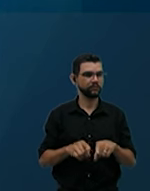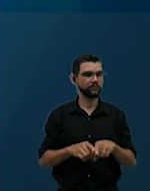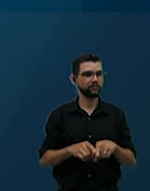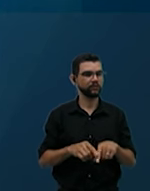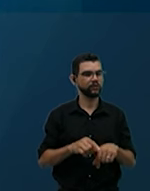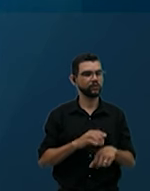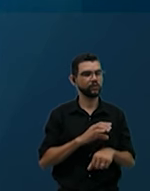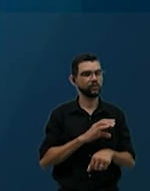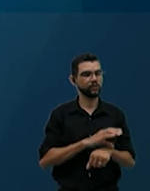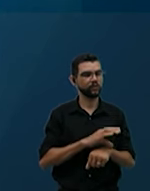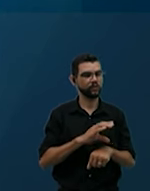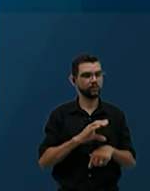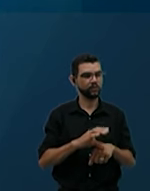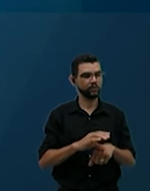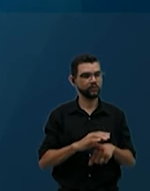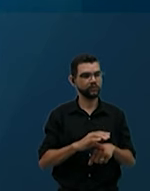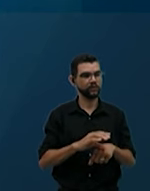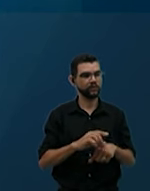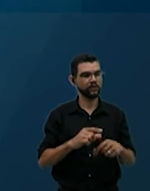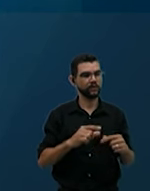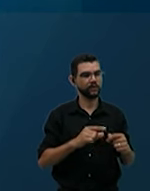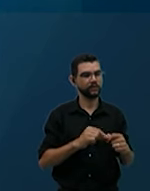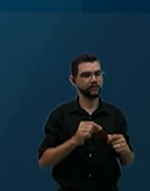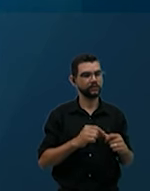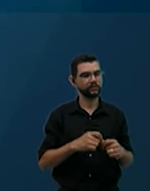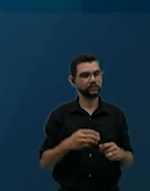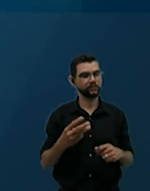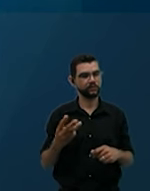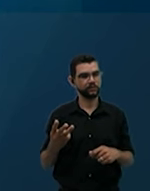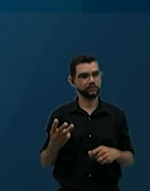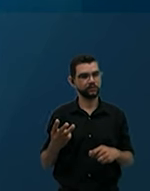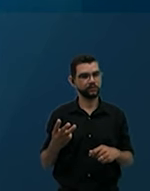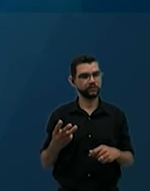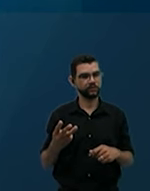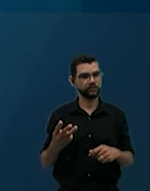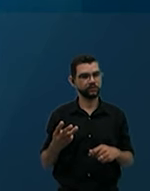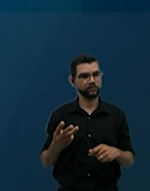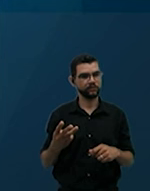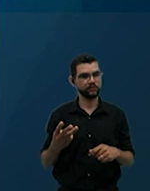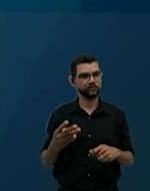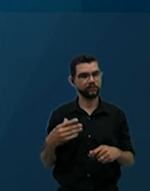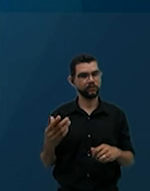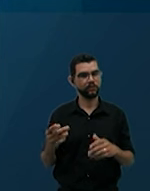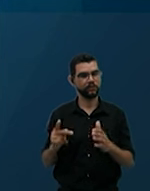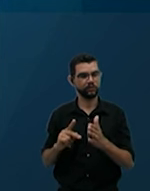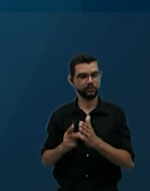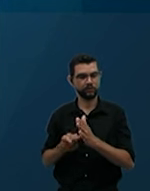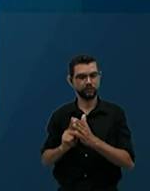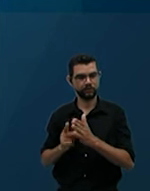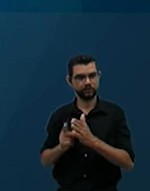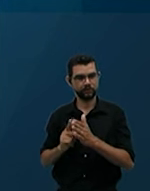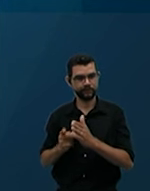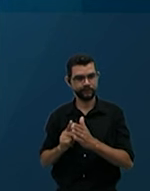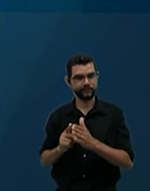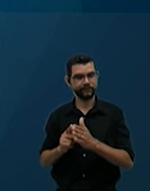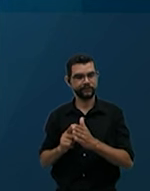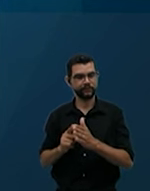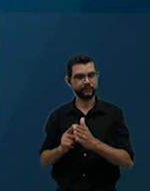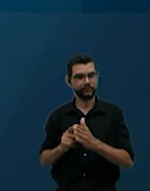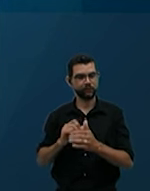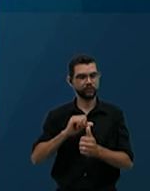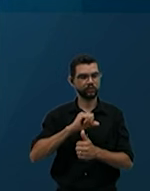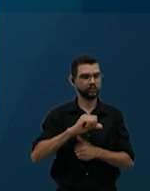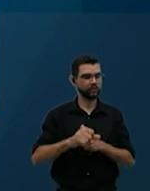sindicato não pode substituir aquele que não está integrado na sua base territorial, ainda que da